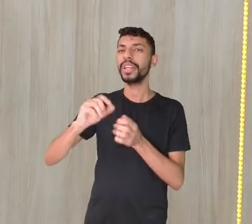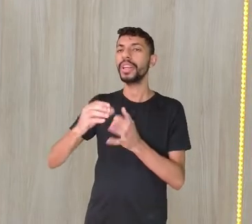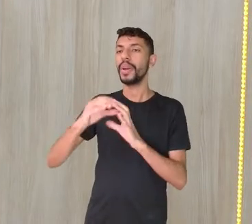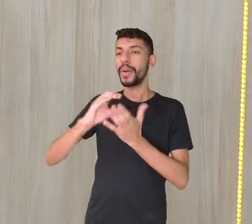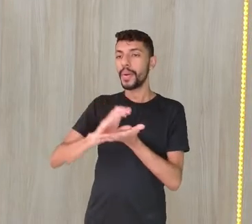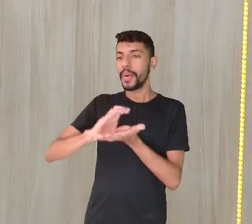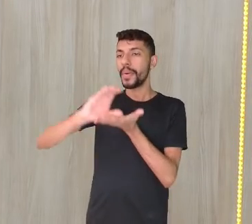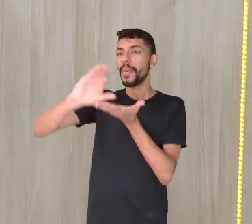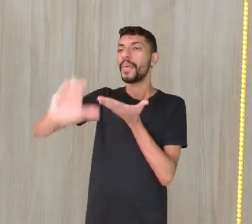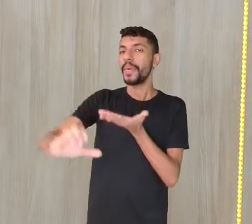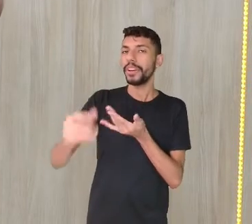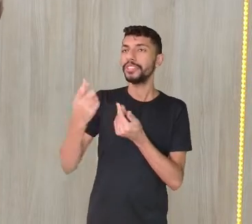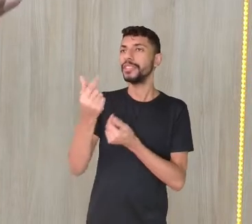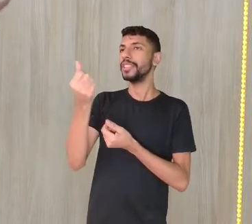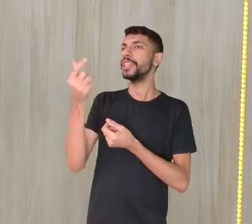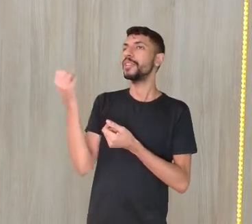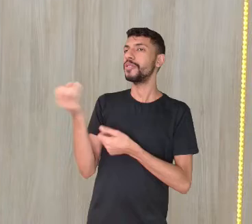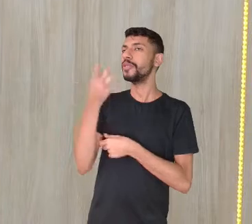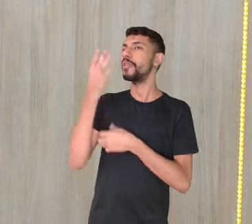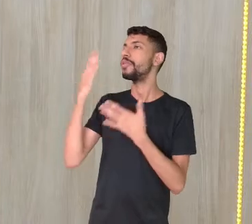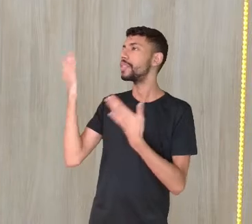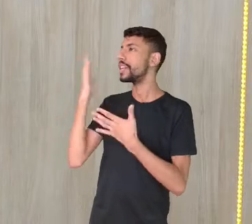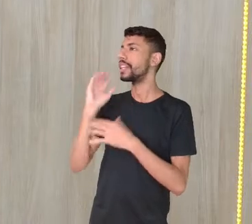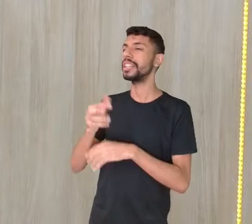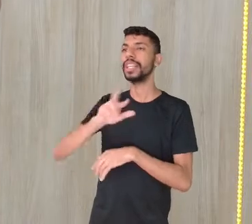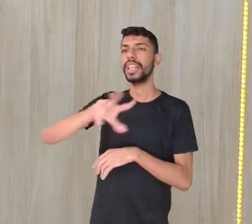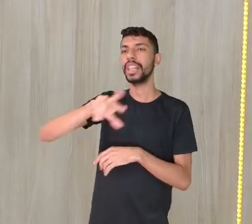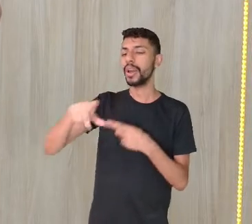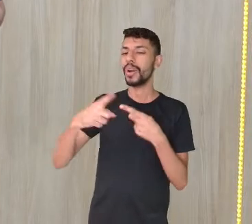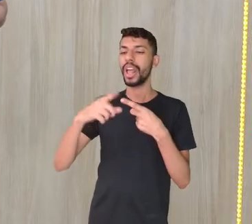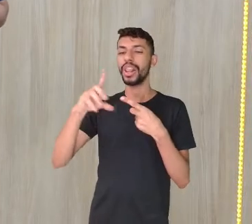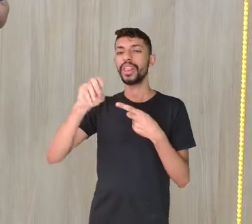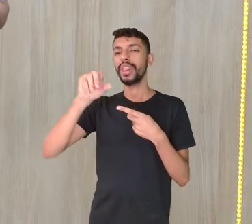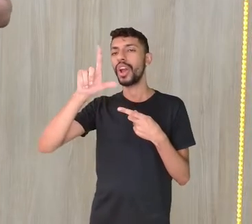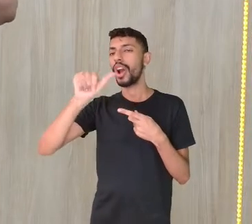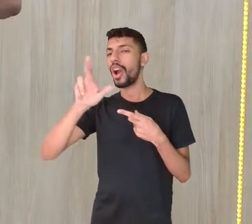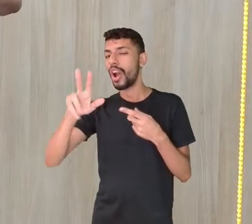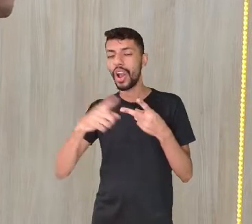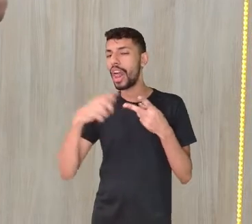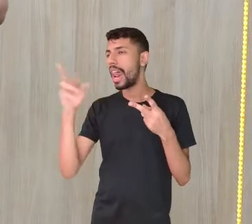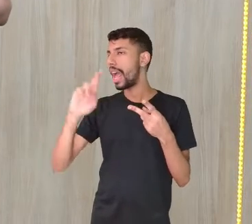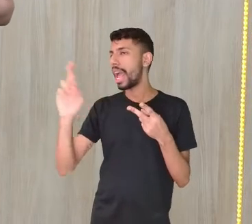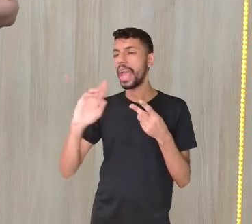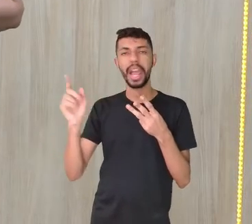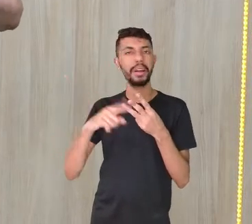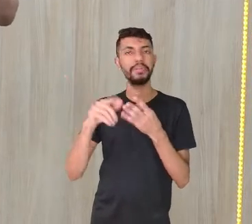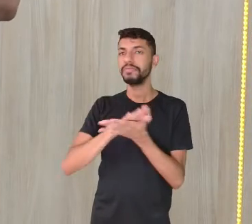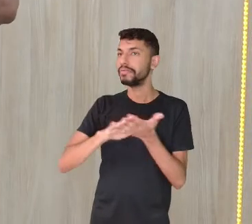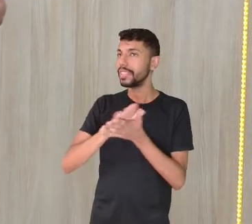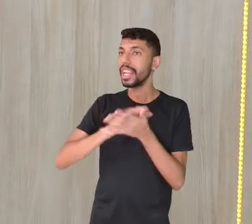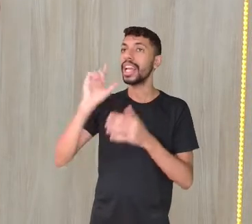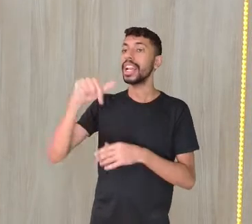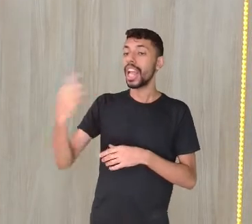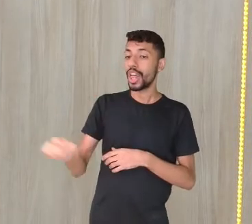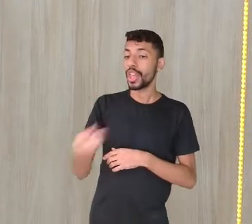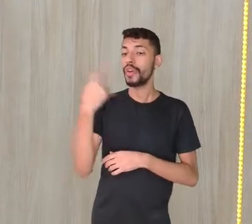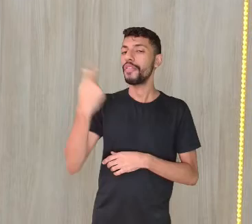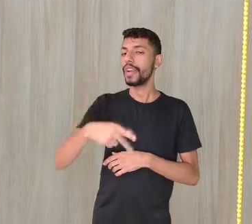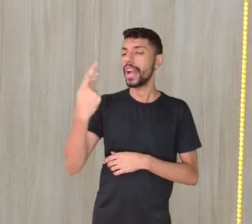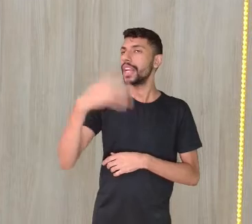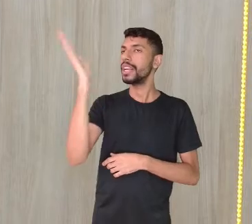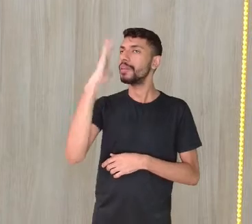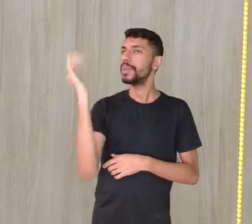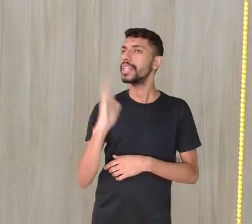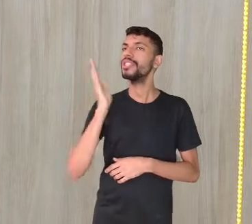dinheiro, né? Que não é o dólar, que não é o real, que não é o peso, e que é um novo, né? E que aqui no Brasil já tem.